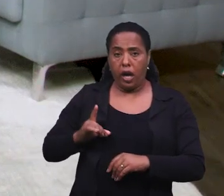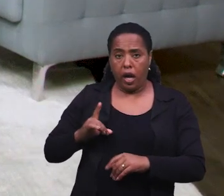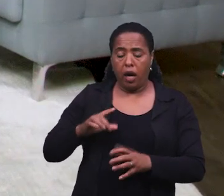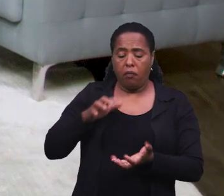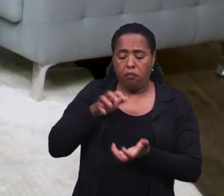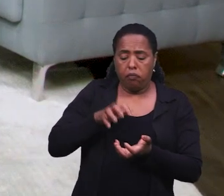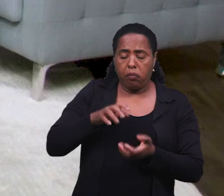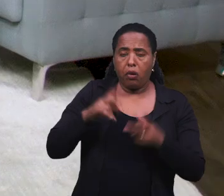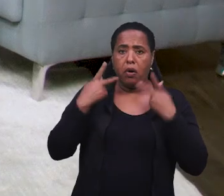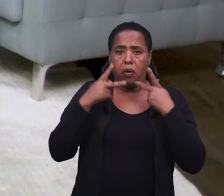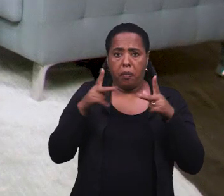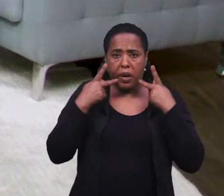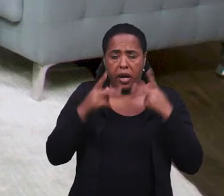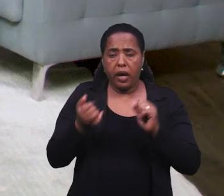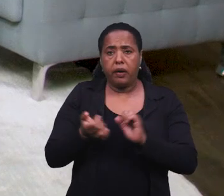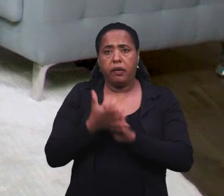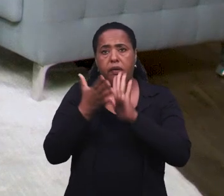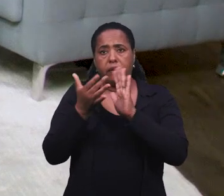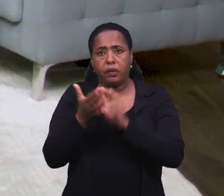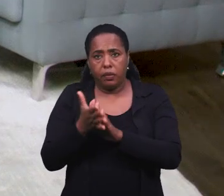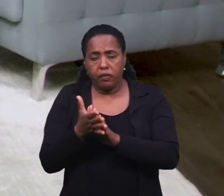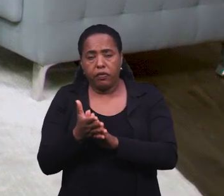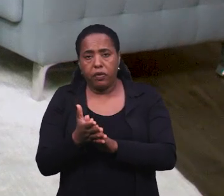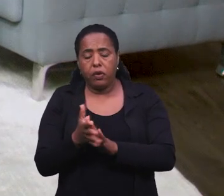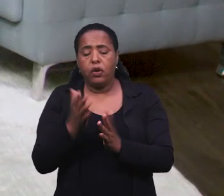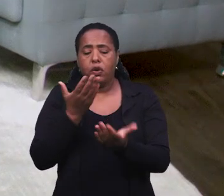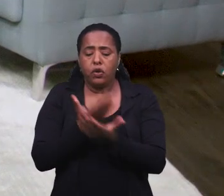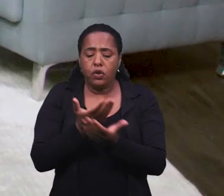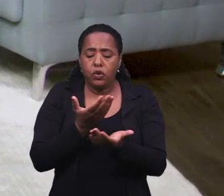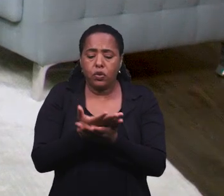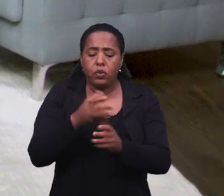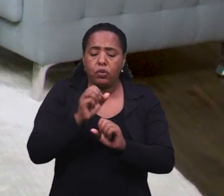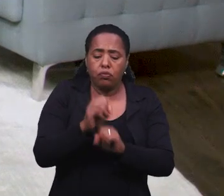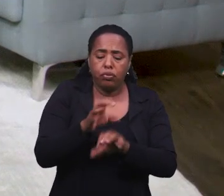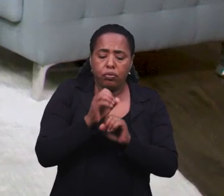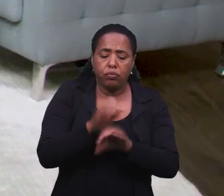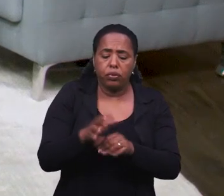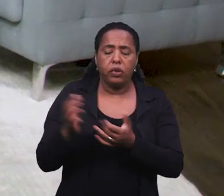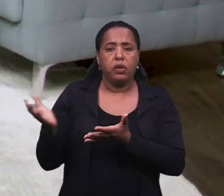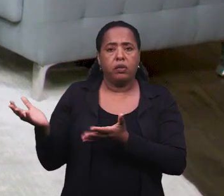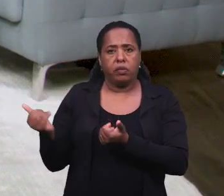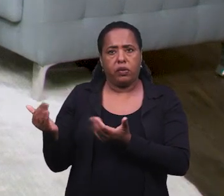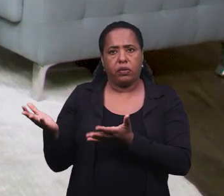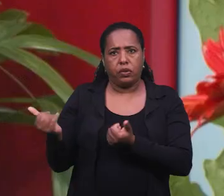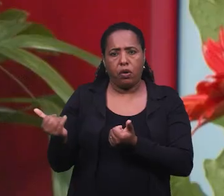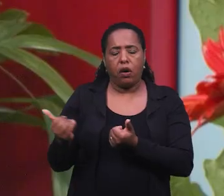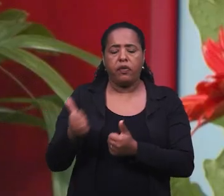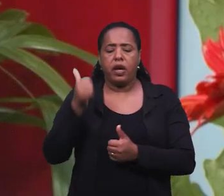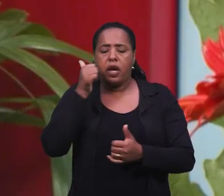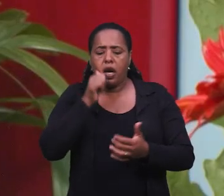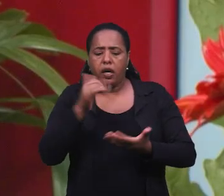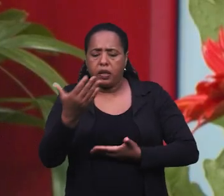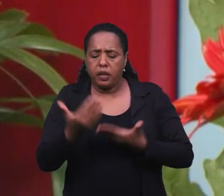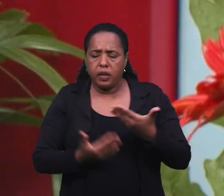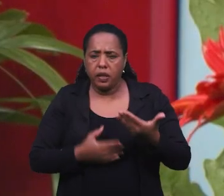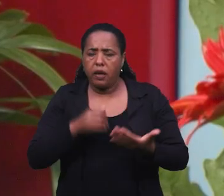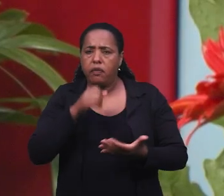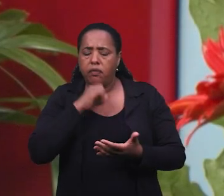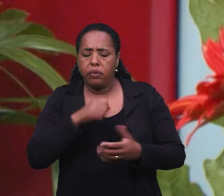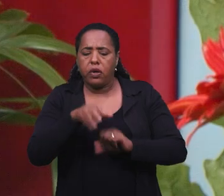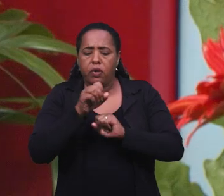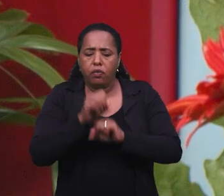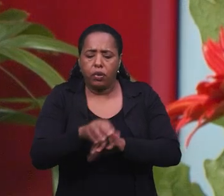gente consegue viver isso na prática, no dia a dia da igreja? Vivendo, pastor Abel, a